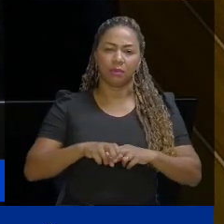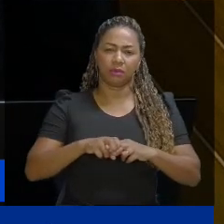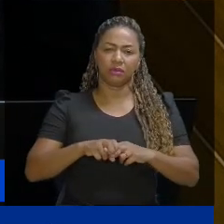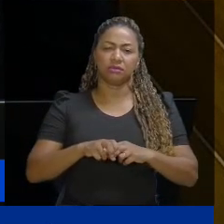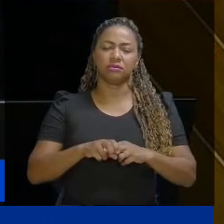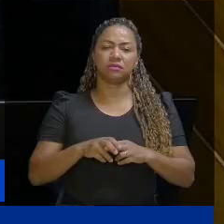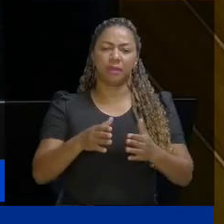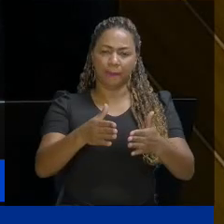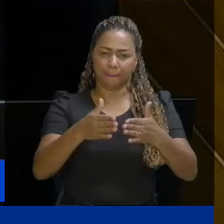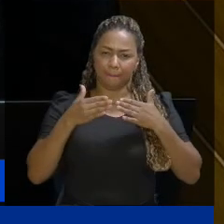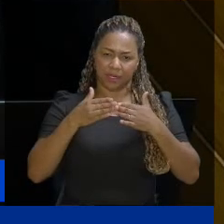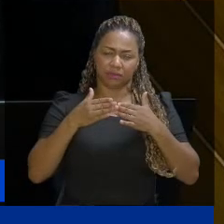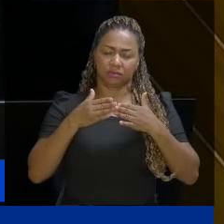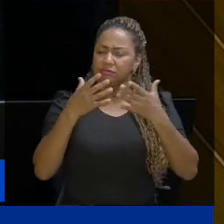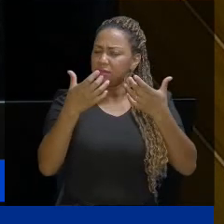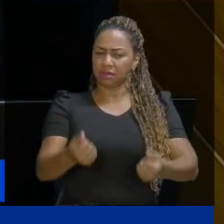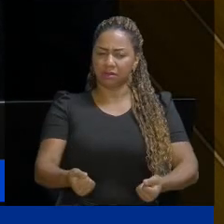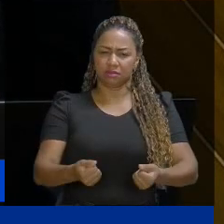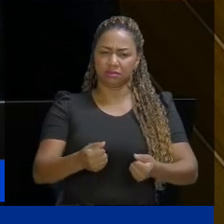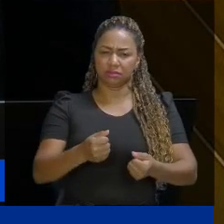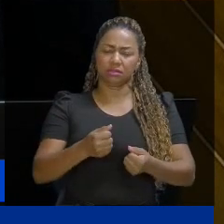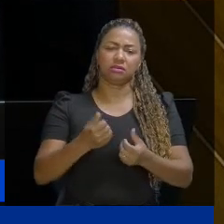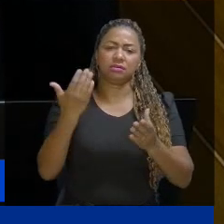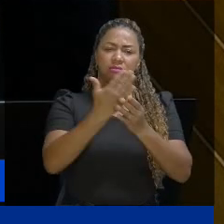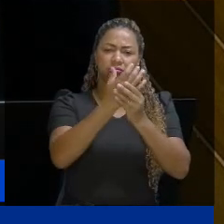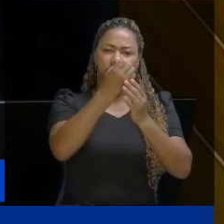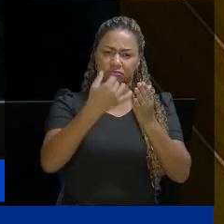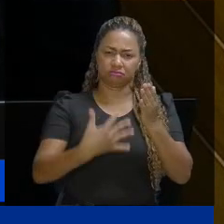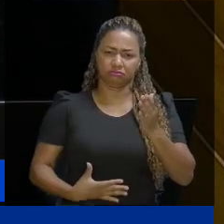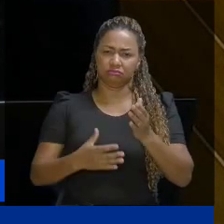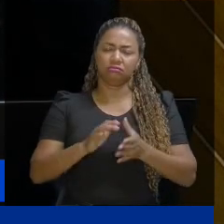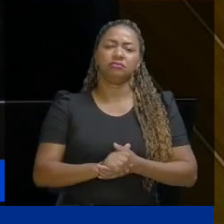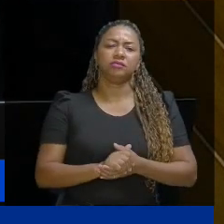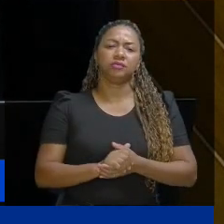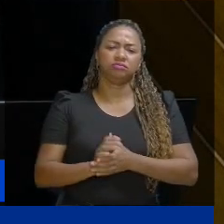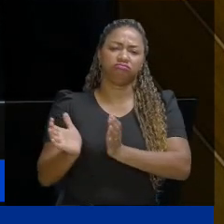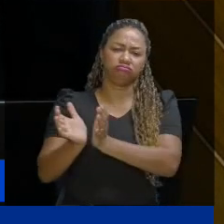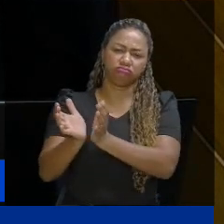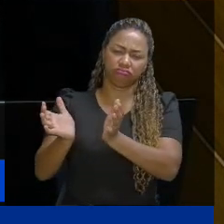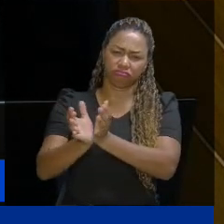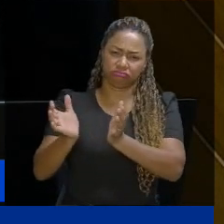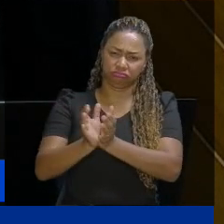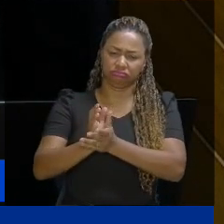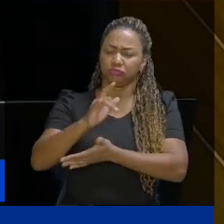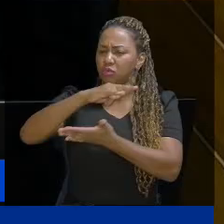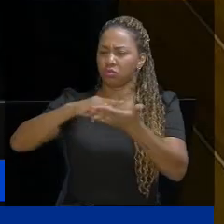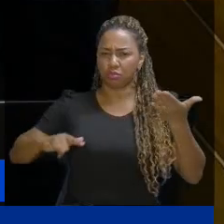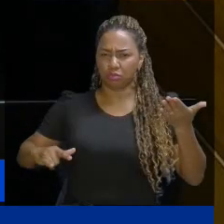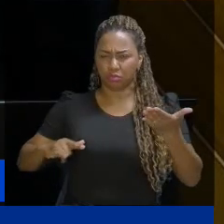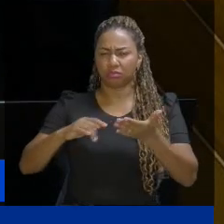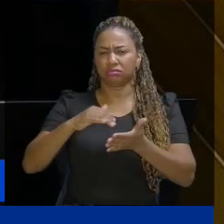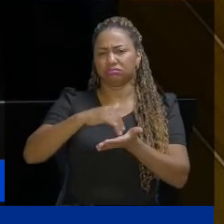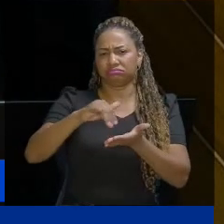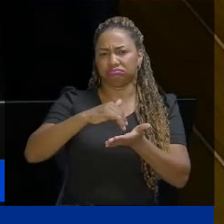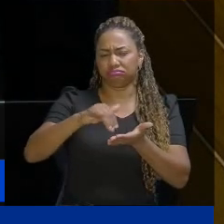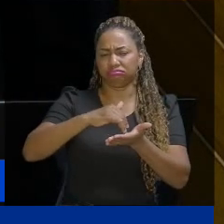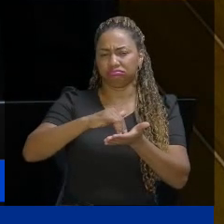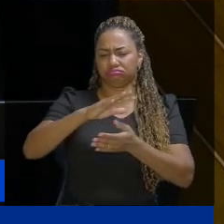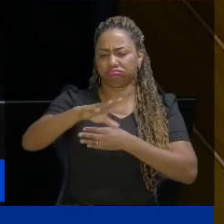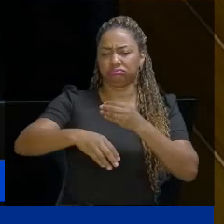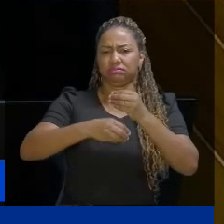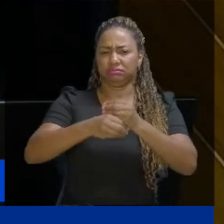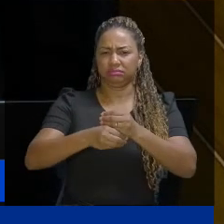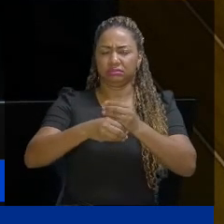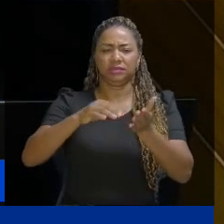pediu desacolhimento dos embargos. Permanece o órgão ministerial juntou certidão firmada pela